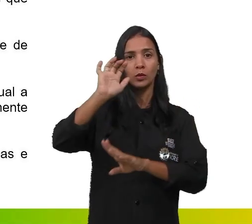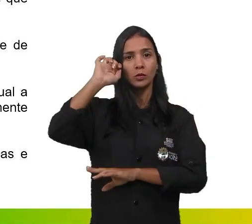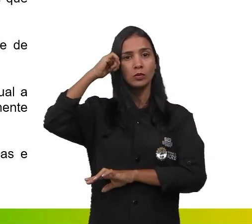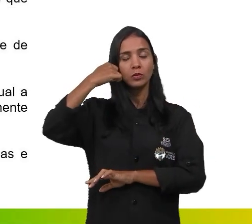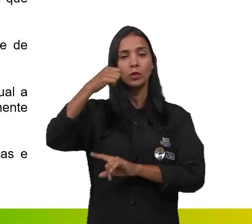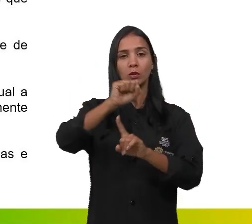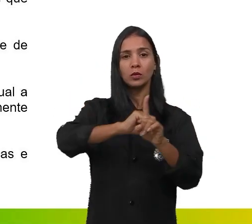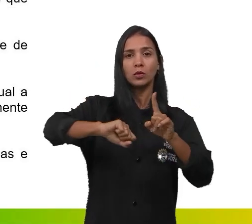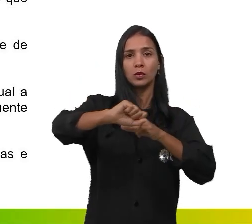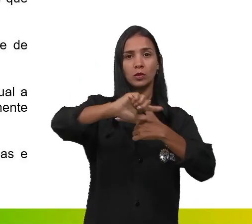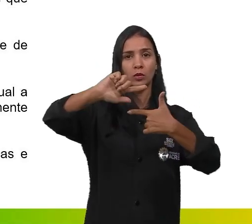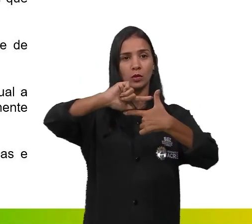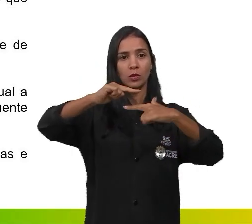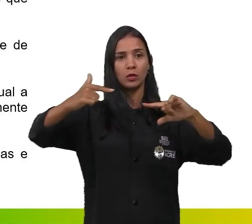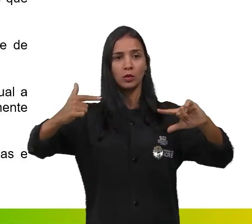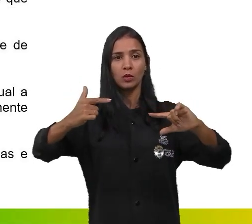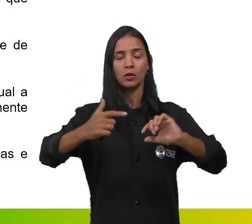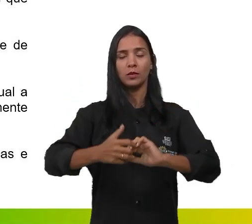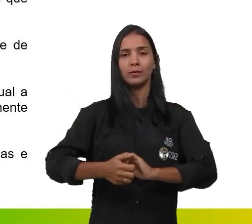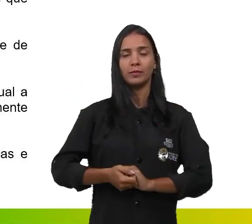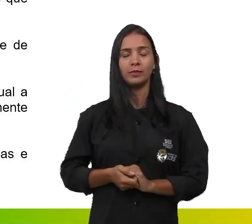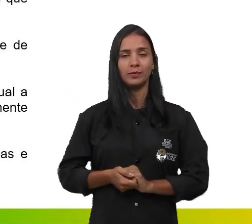sociedade contemporânea?